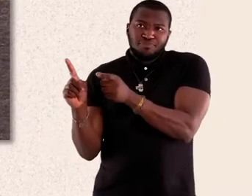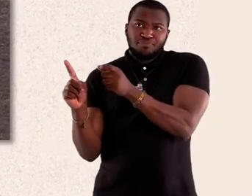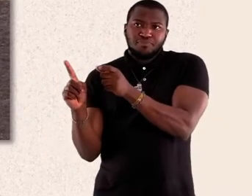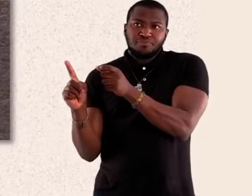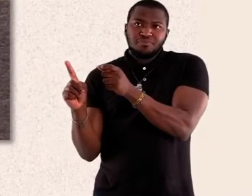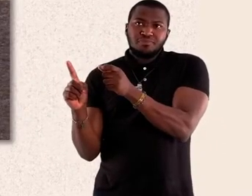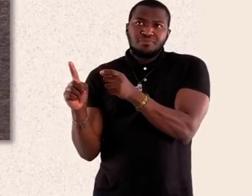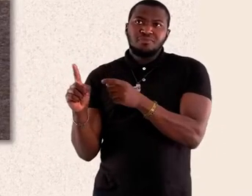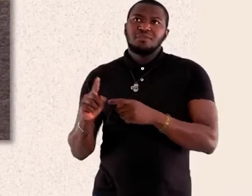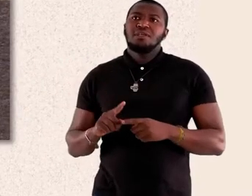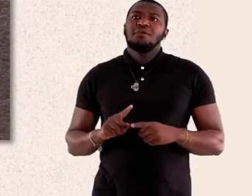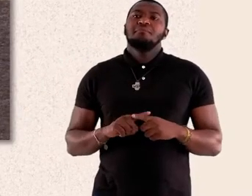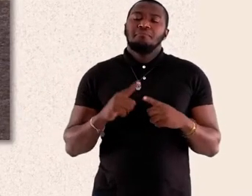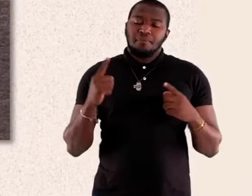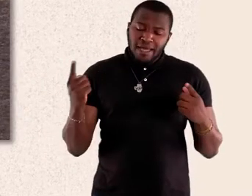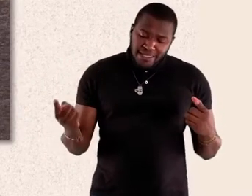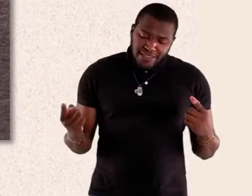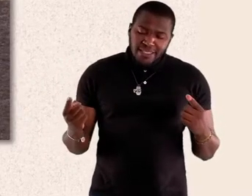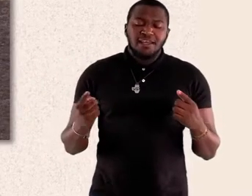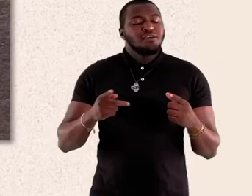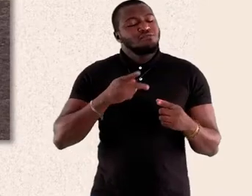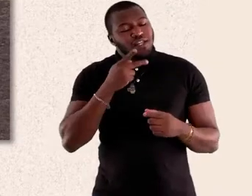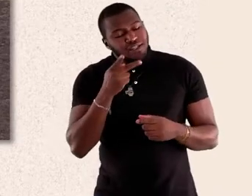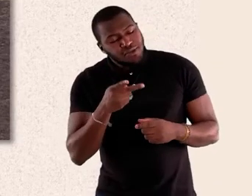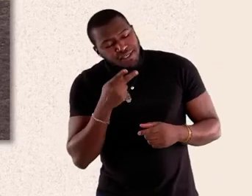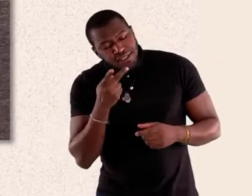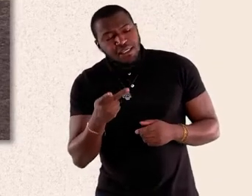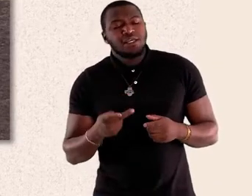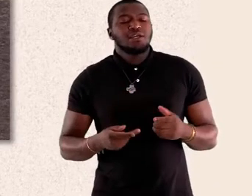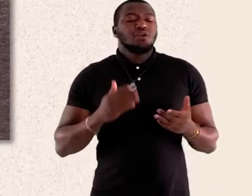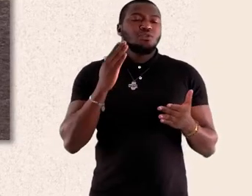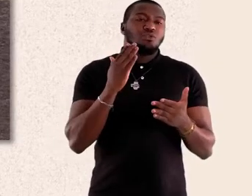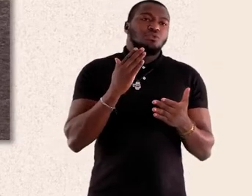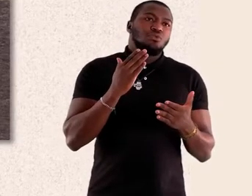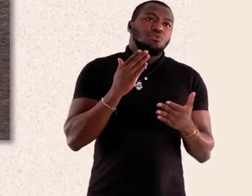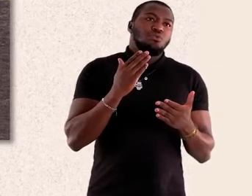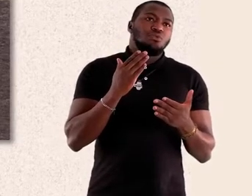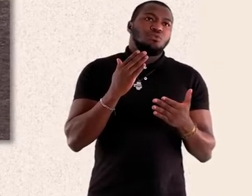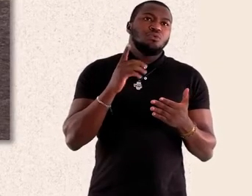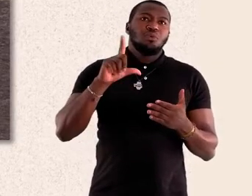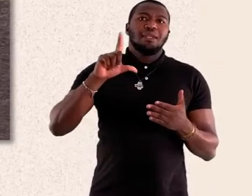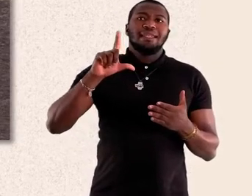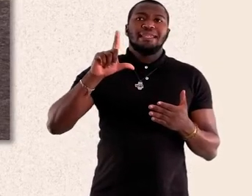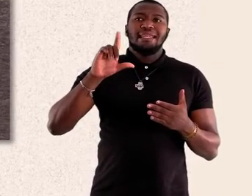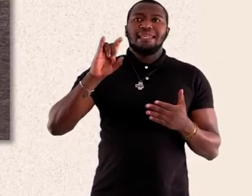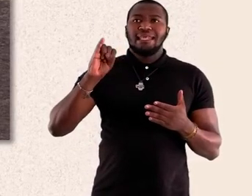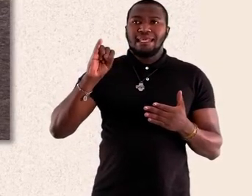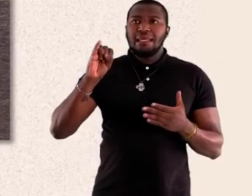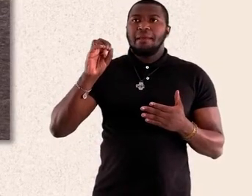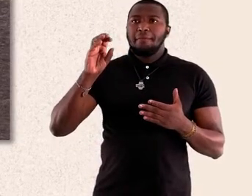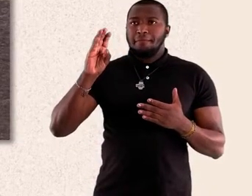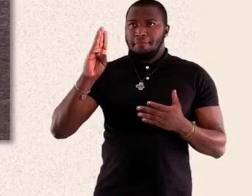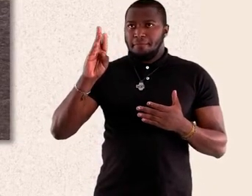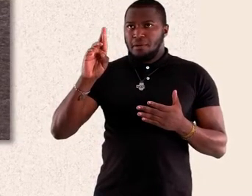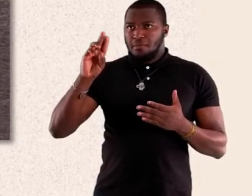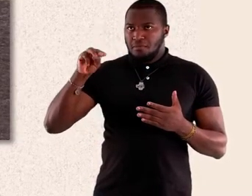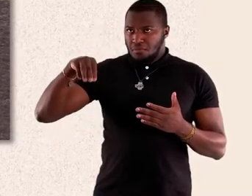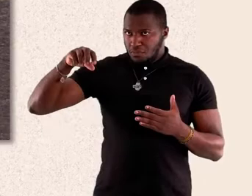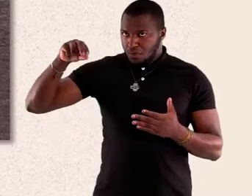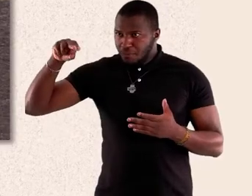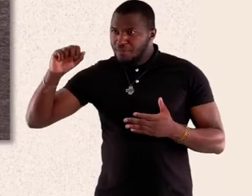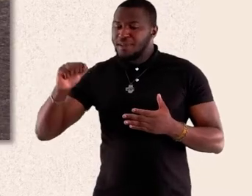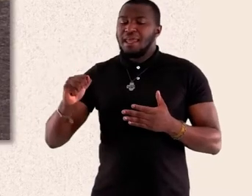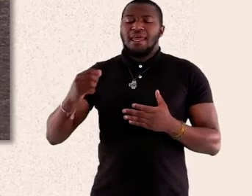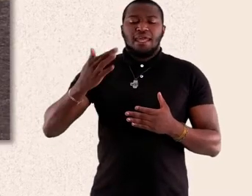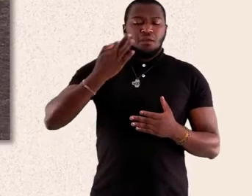acho que dentro dessa abordagem do do livro do líber Mano seria a dor social seria uma dor experimentada